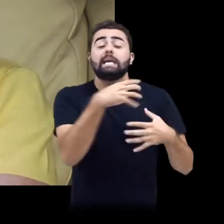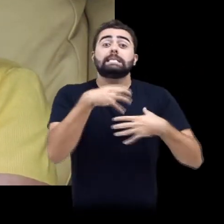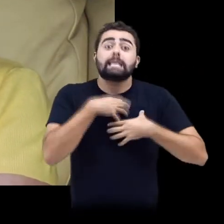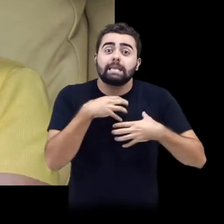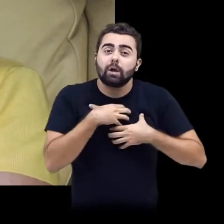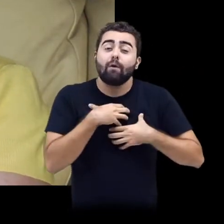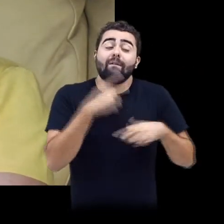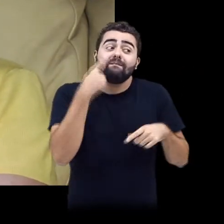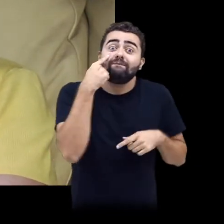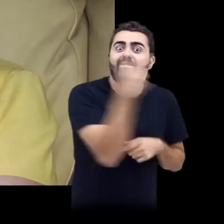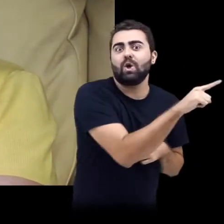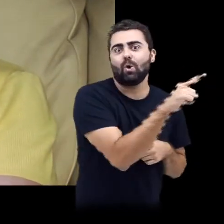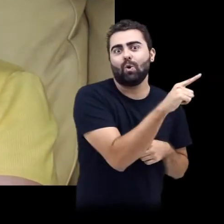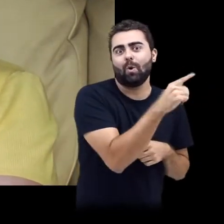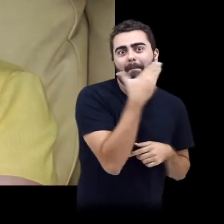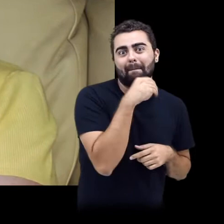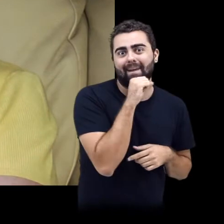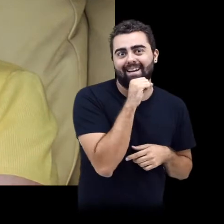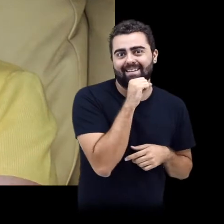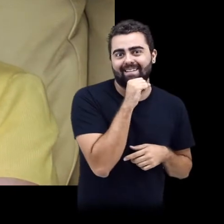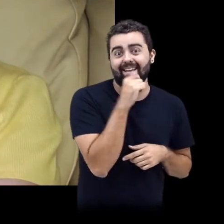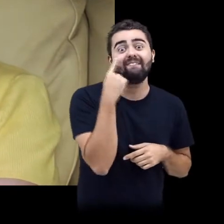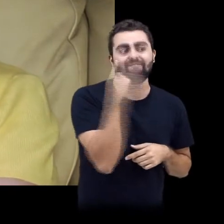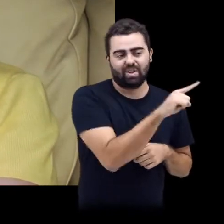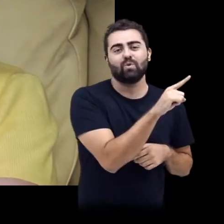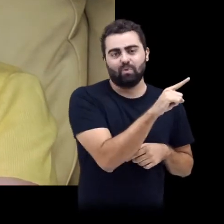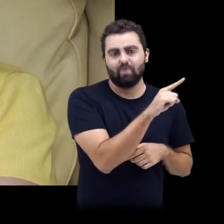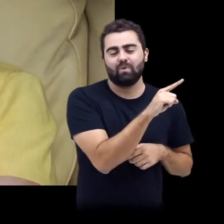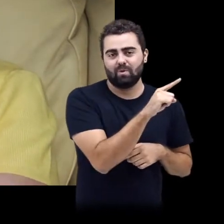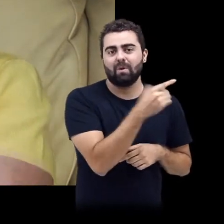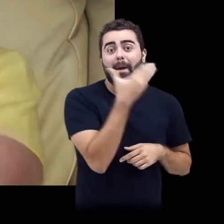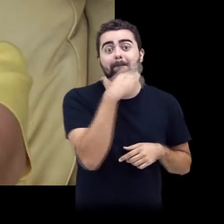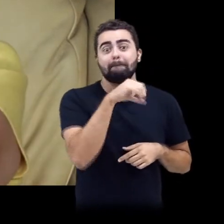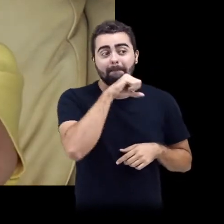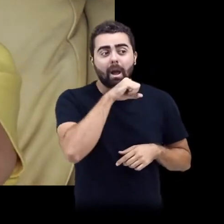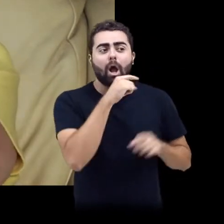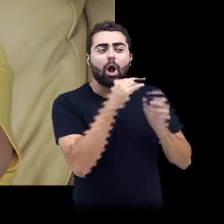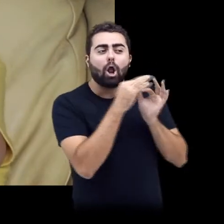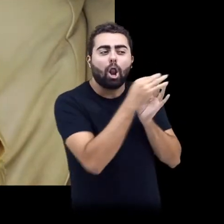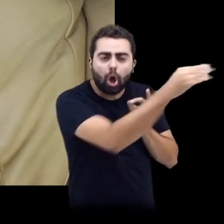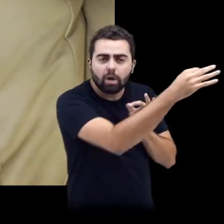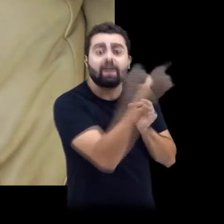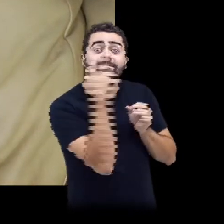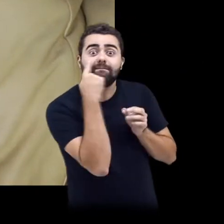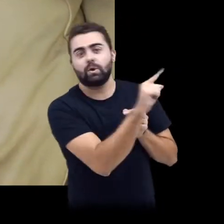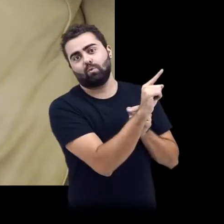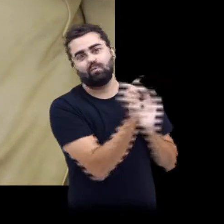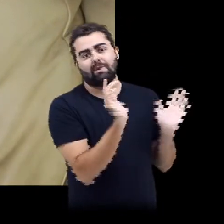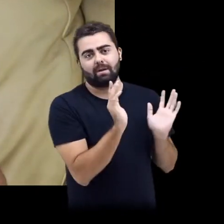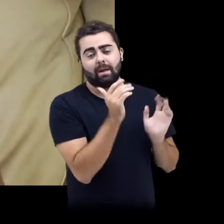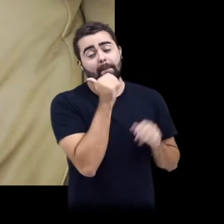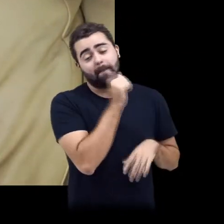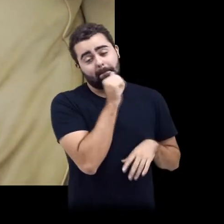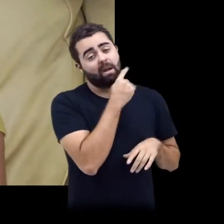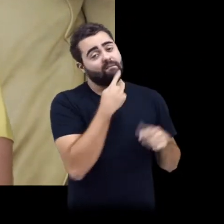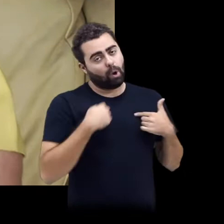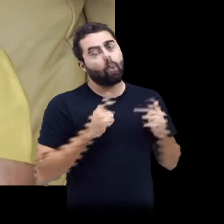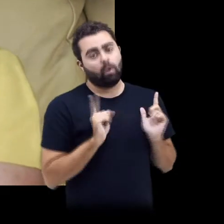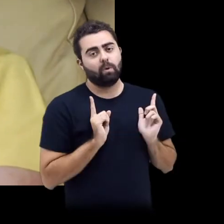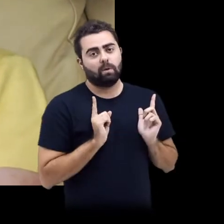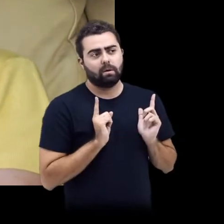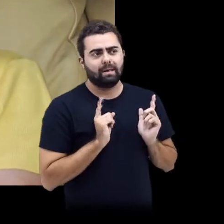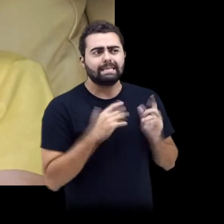passar, encapuzado também, longe, né? Antes de começar a amarrado, antes